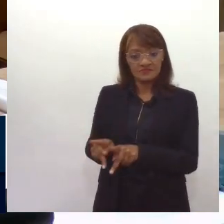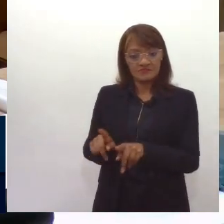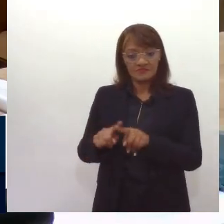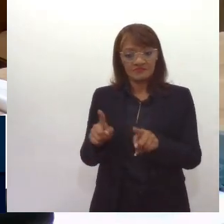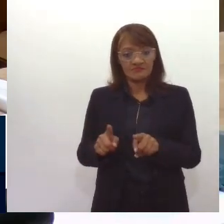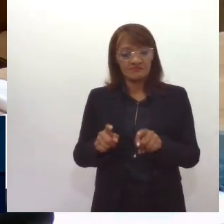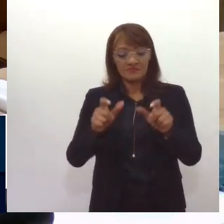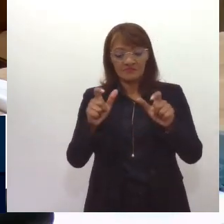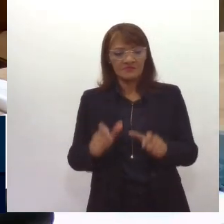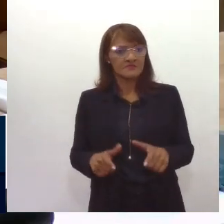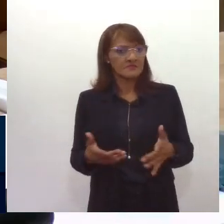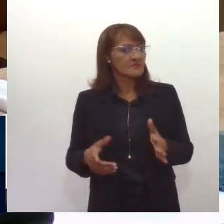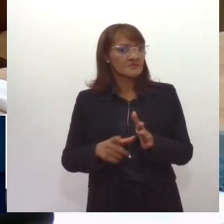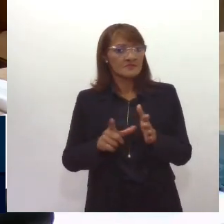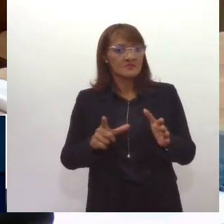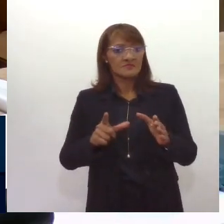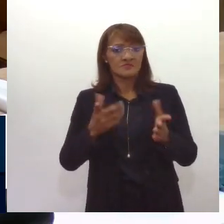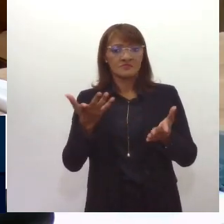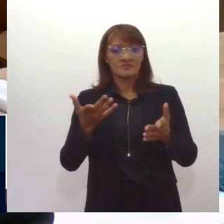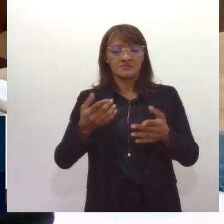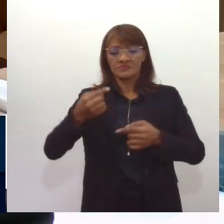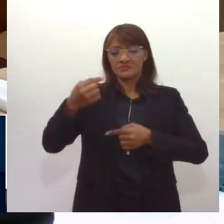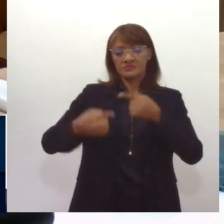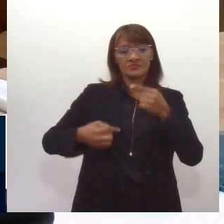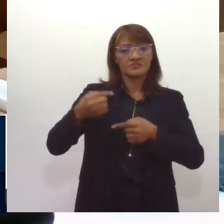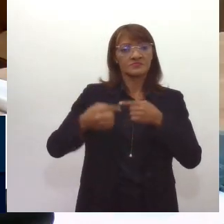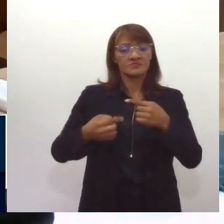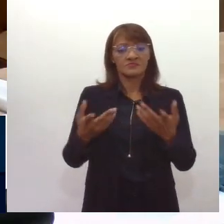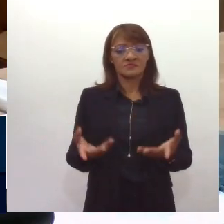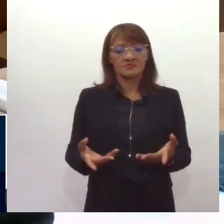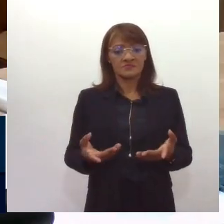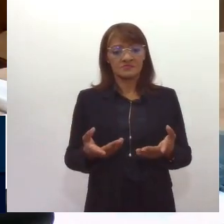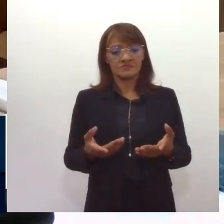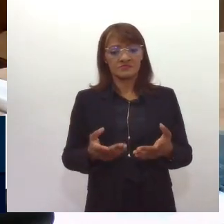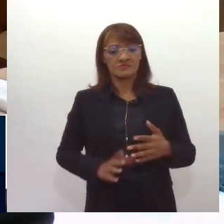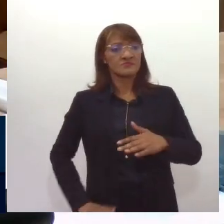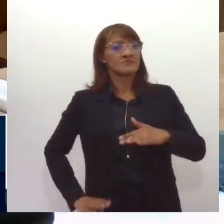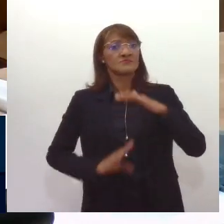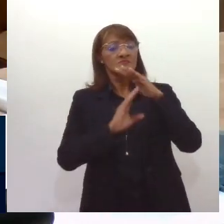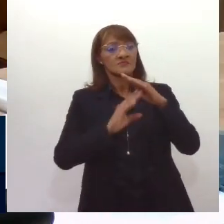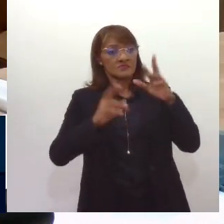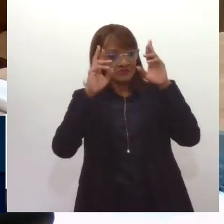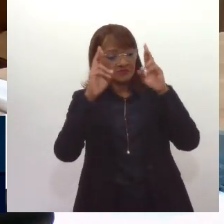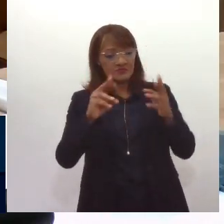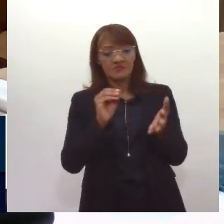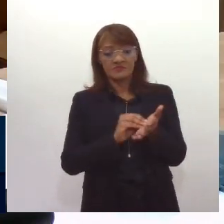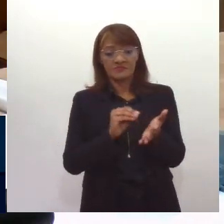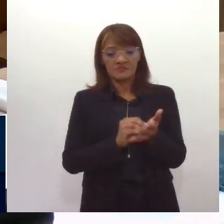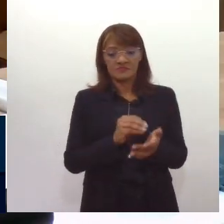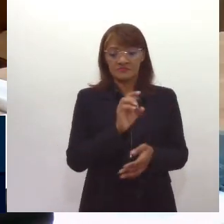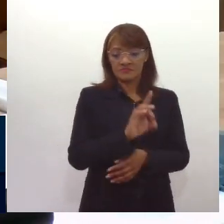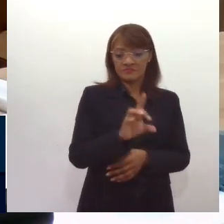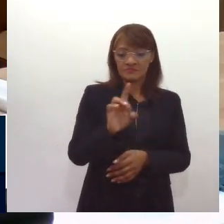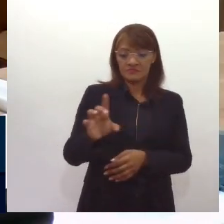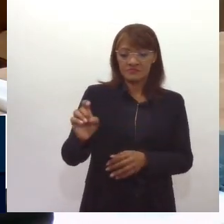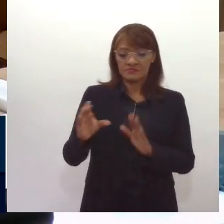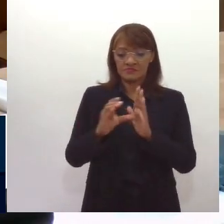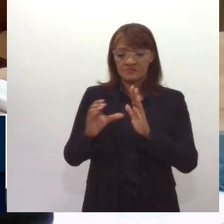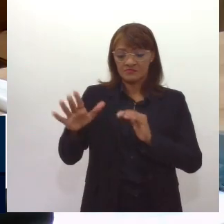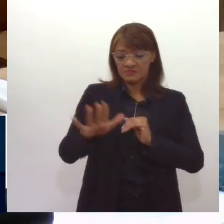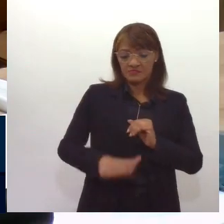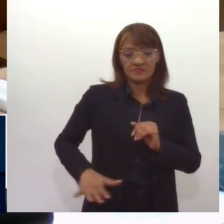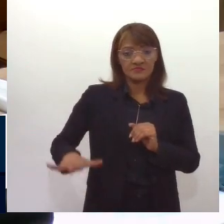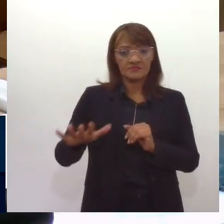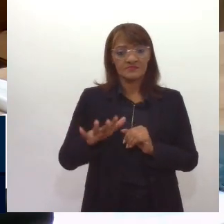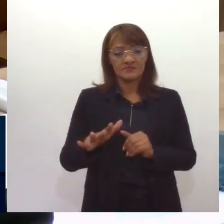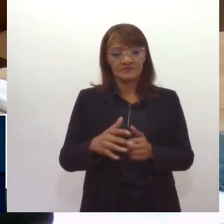comunidade, desrespeitando até os limítrofes, né, de cada comunidade ali, de cada povoado. Então, acho